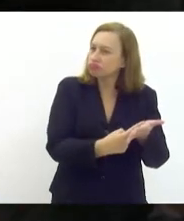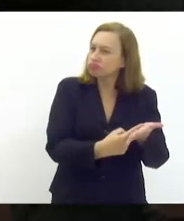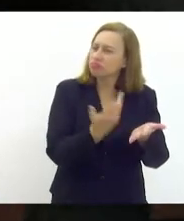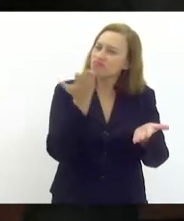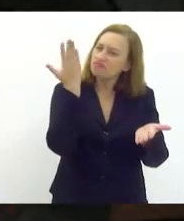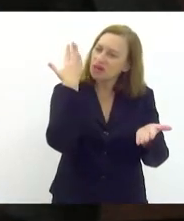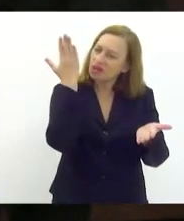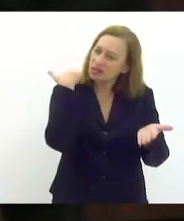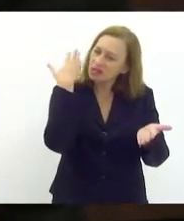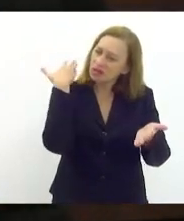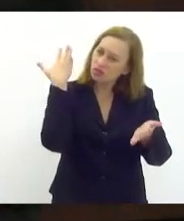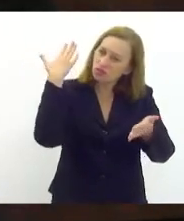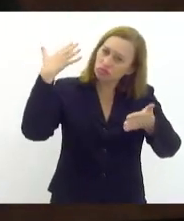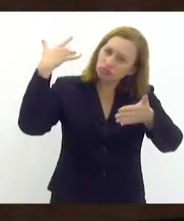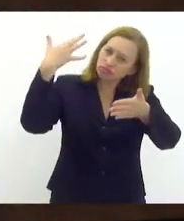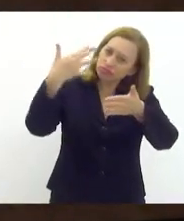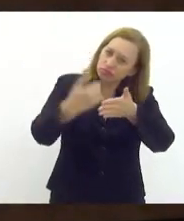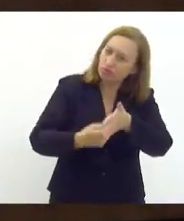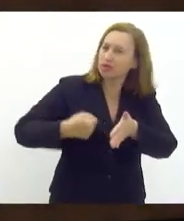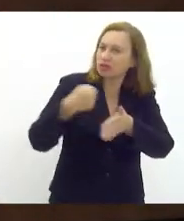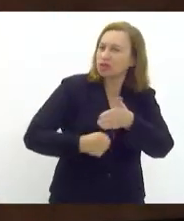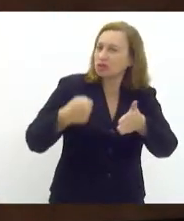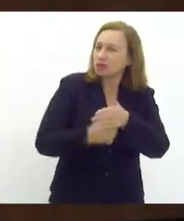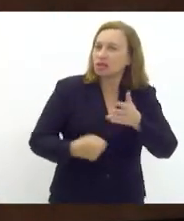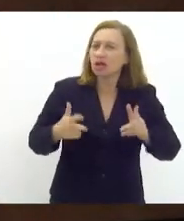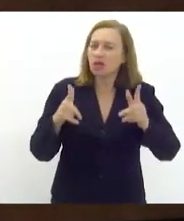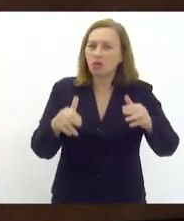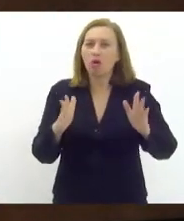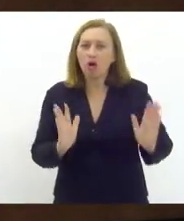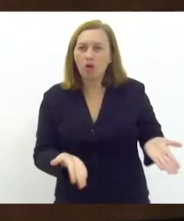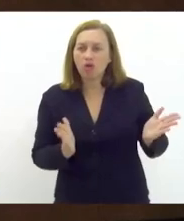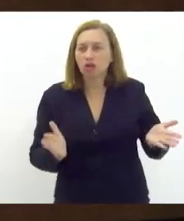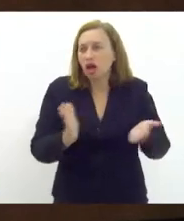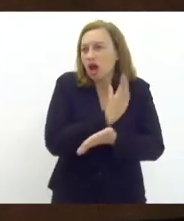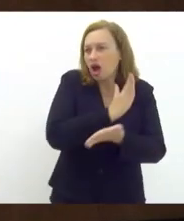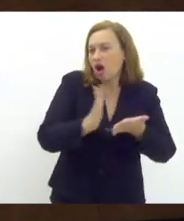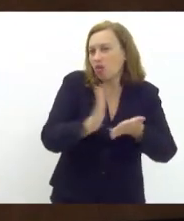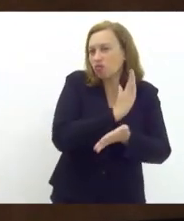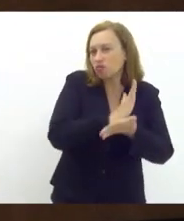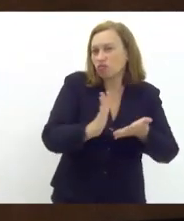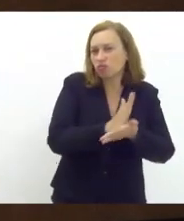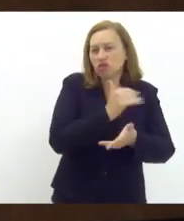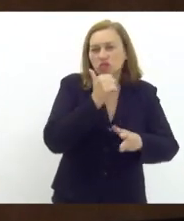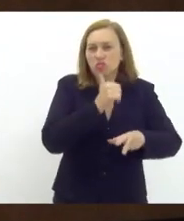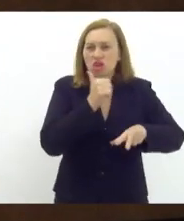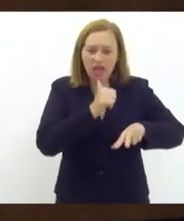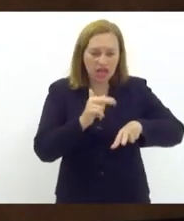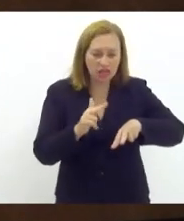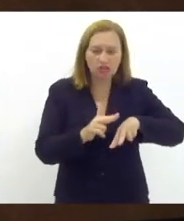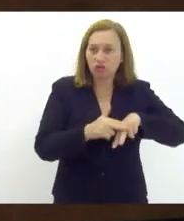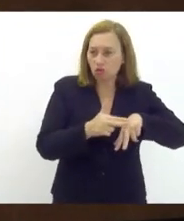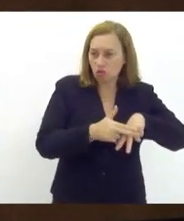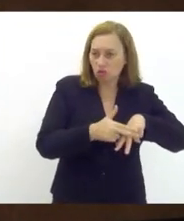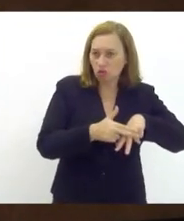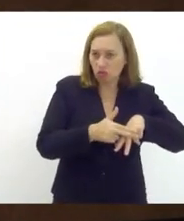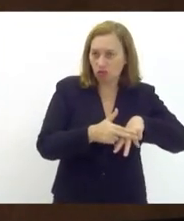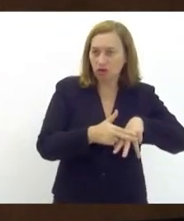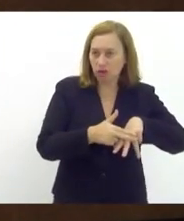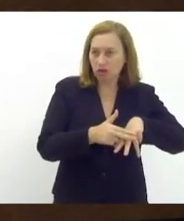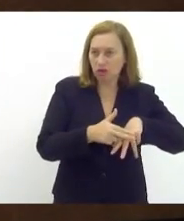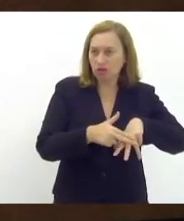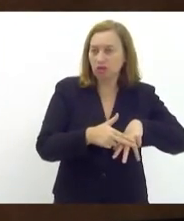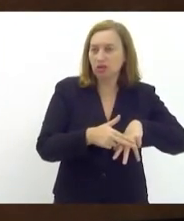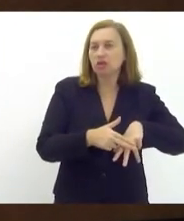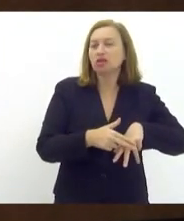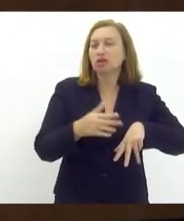trás de lutar também como hoje algumas viúvas foram lá no gabinete agradecer mas Que honra a glória seja de